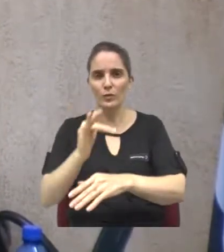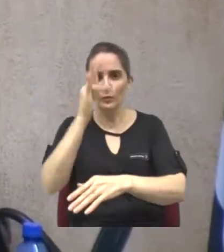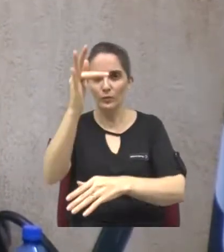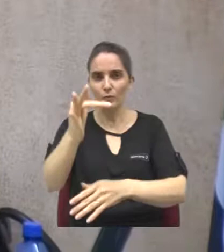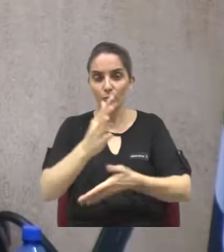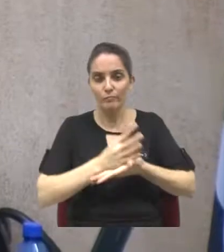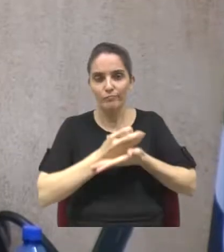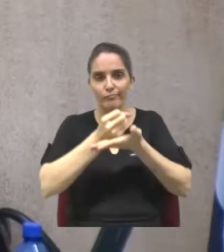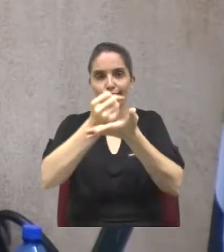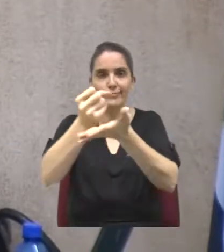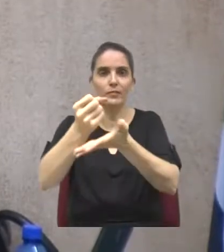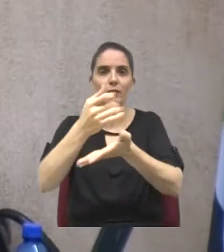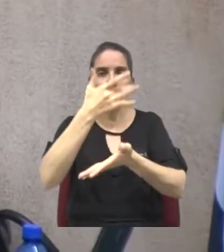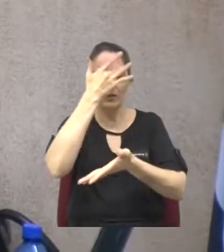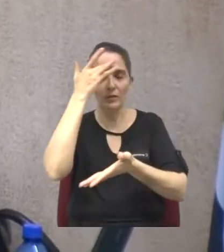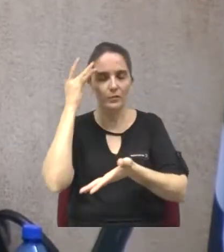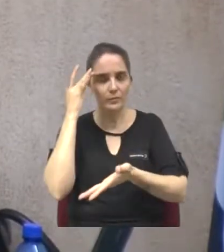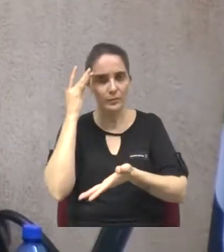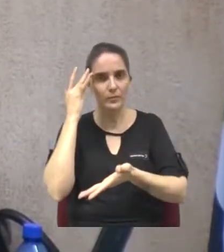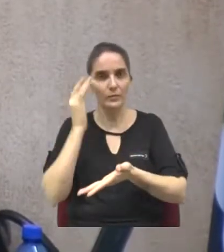salvar famílias.